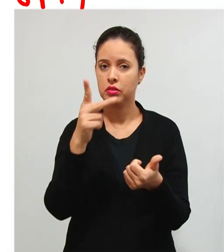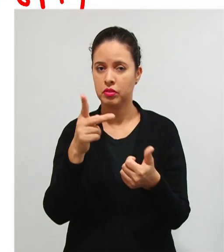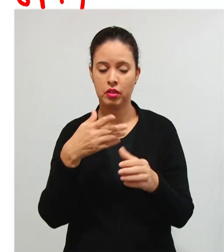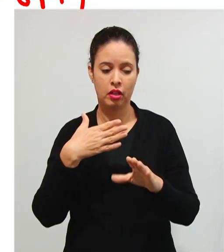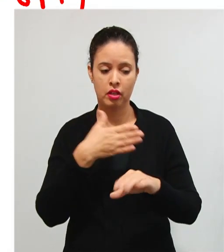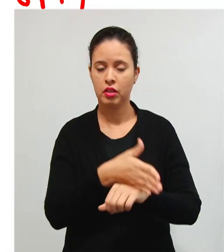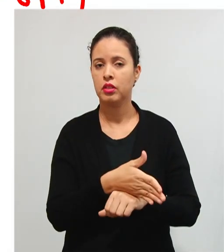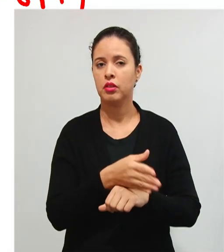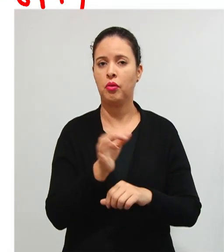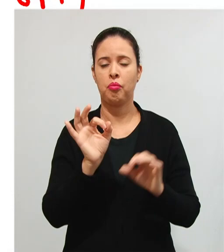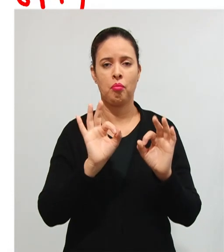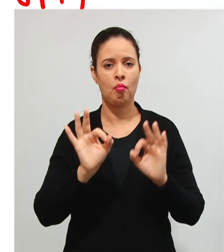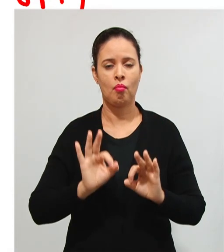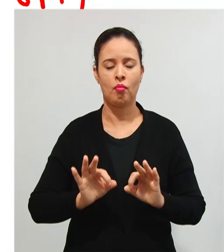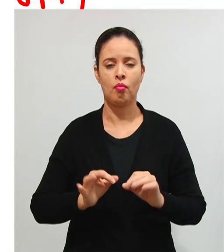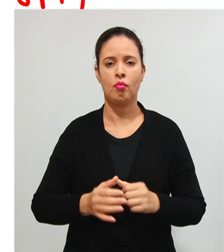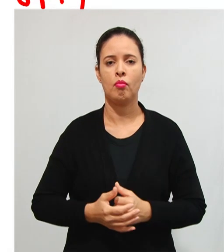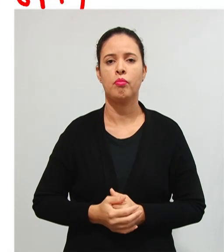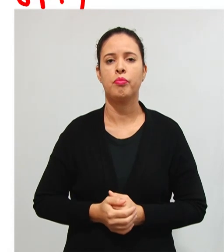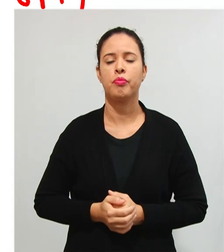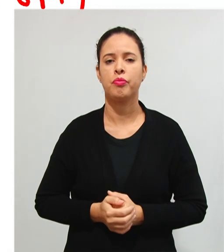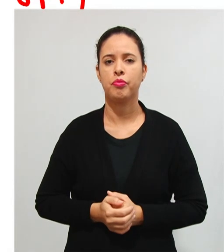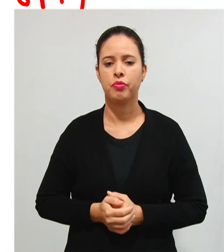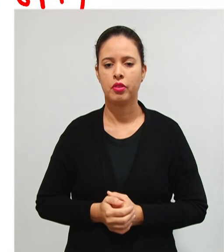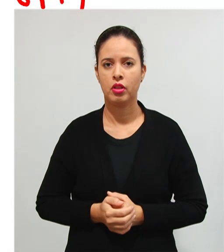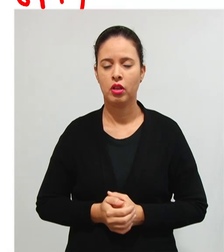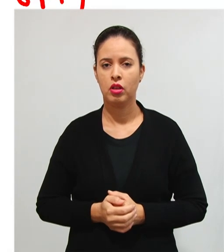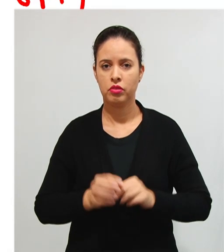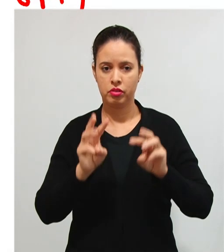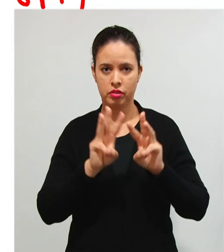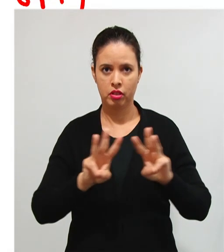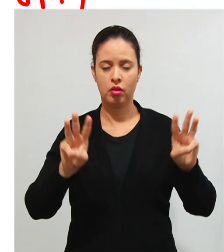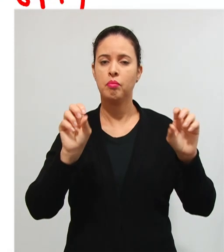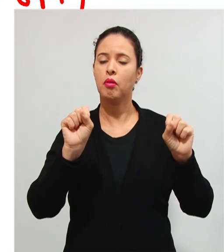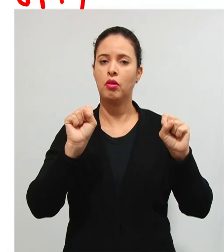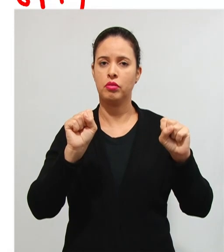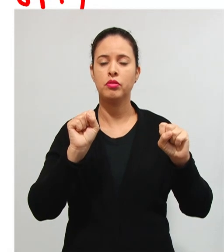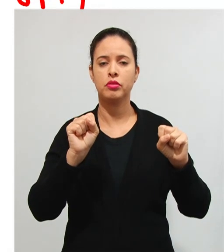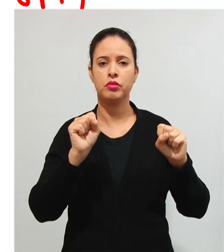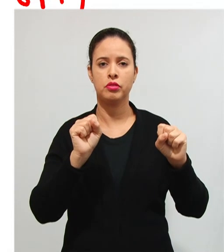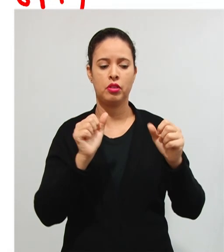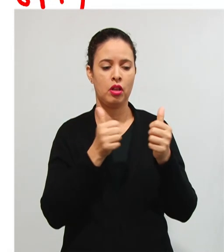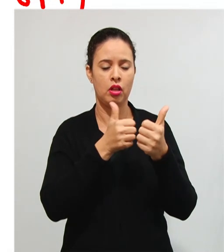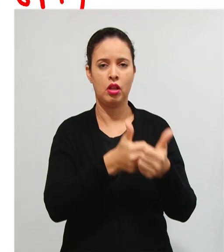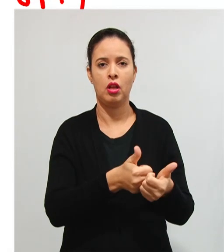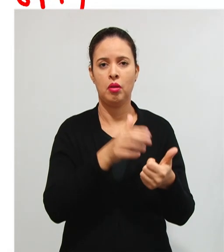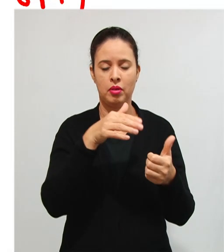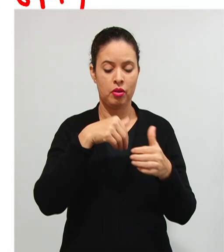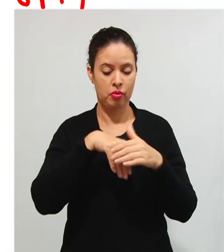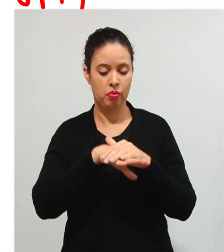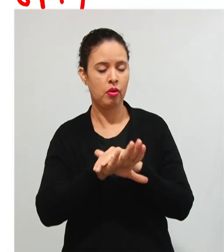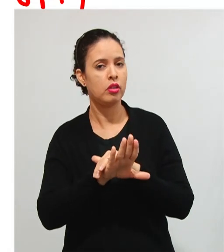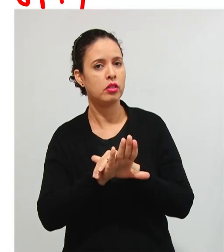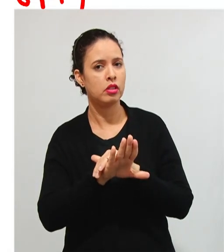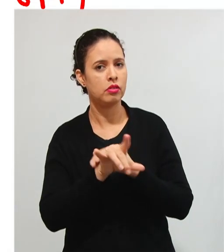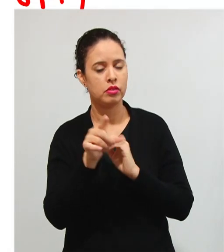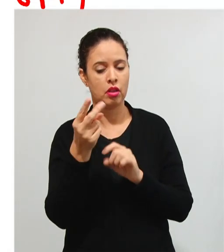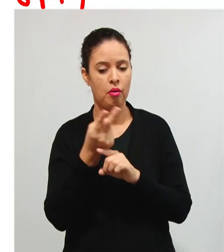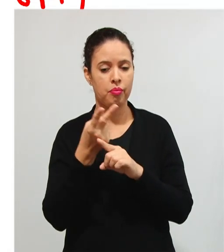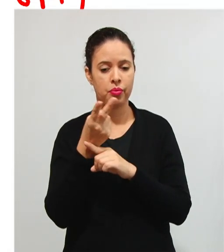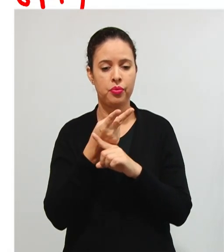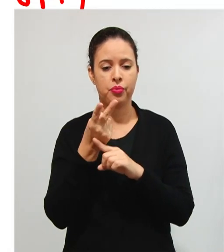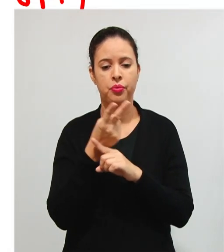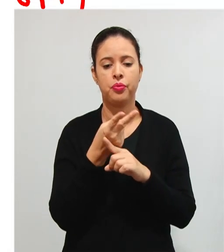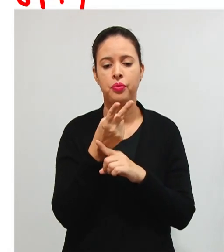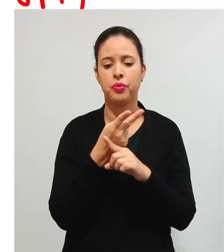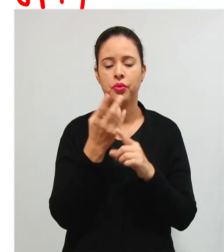acessando. O site que você acessa pode até estar rastreado, mas ela não vai armazenar o que você está buscando